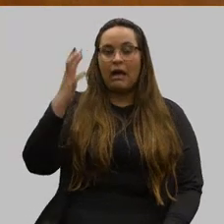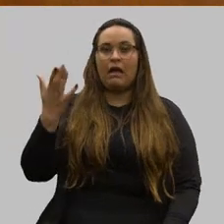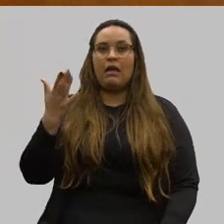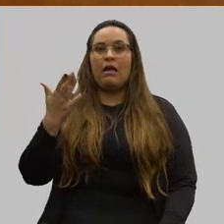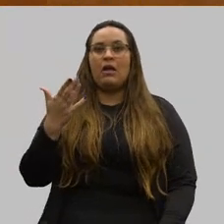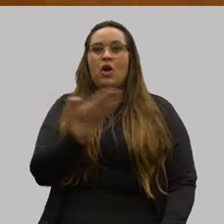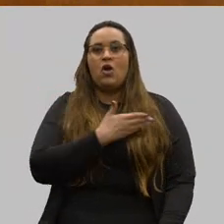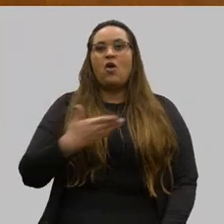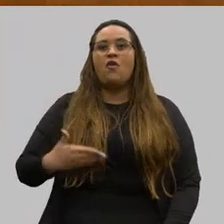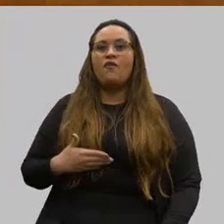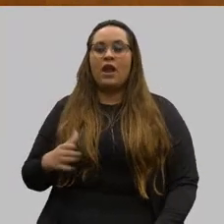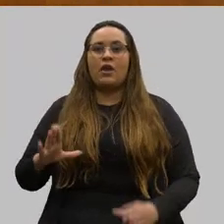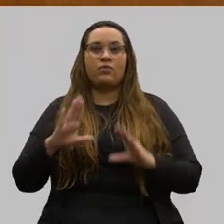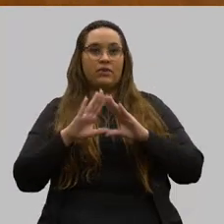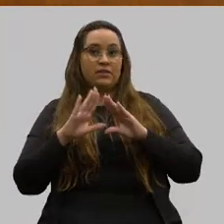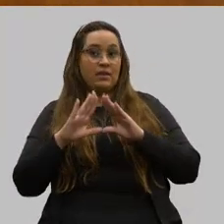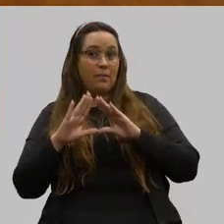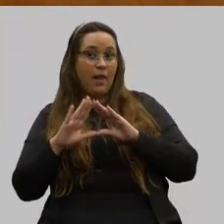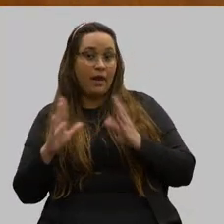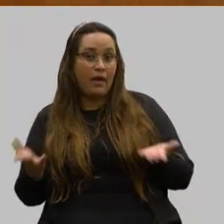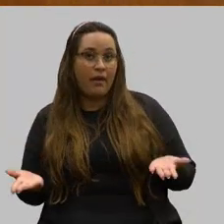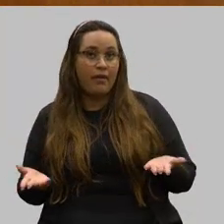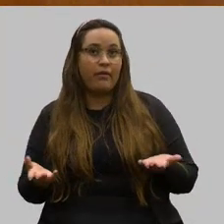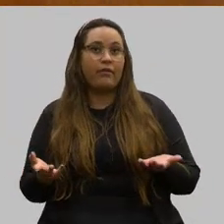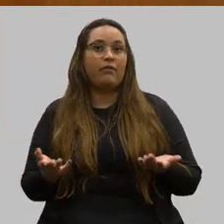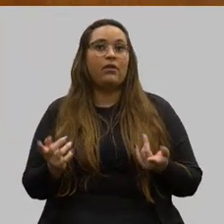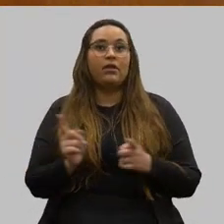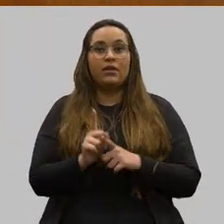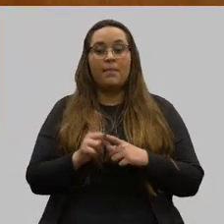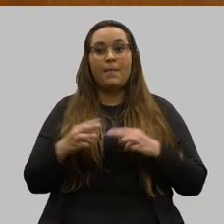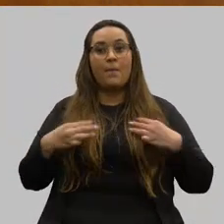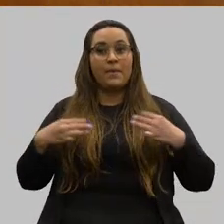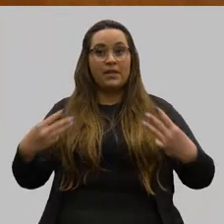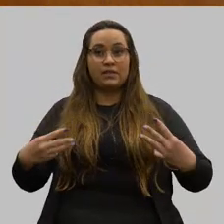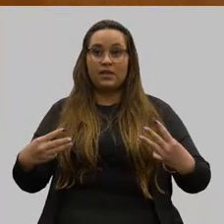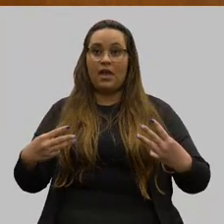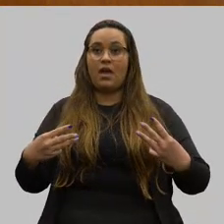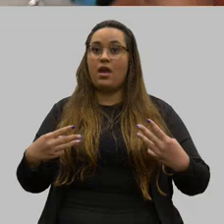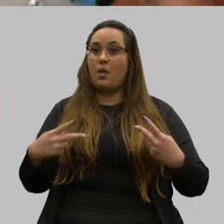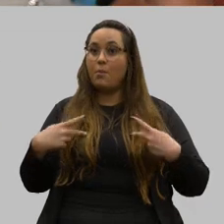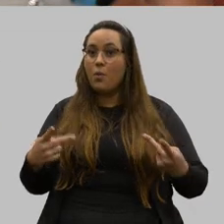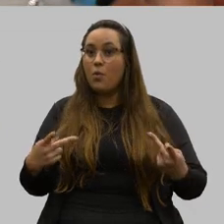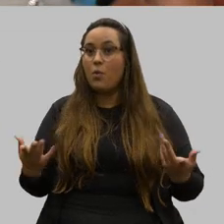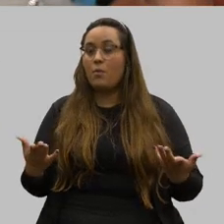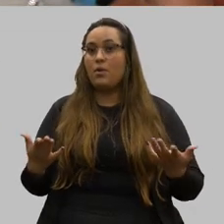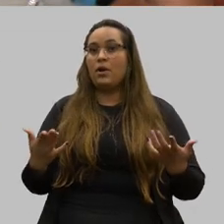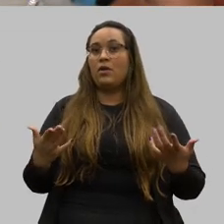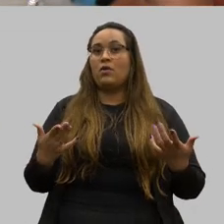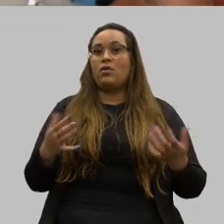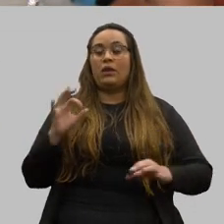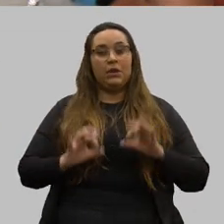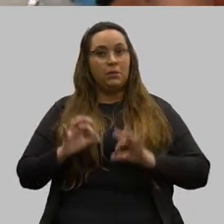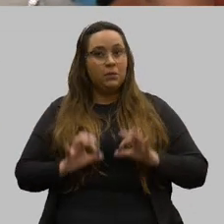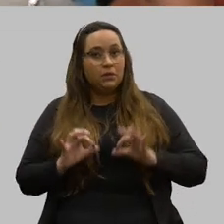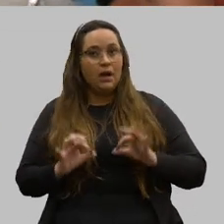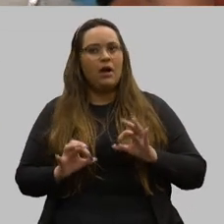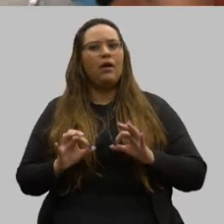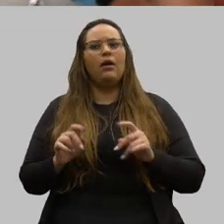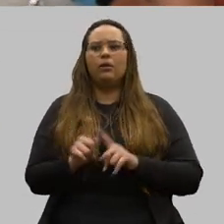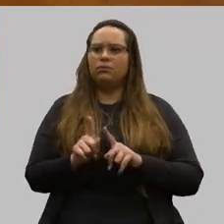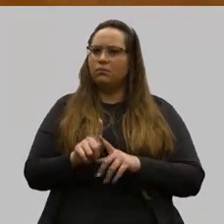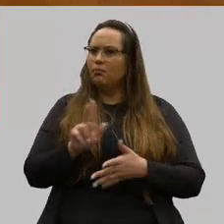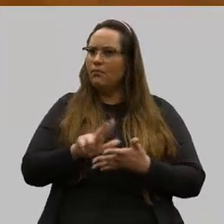né envolveu eh o Ministério Público Defensoria Pública o Tribunal de Justiça Mas pode falar Comandante pode responder o